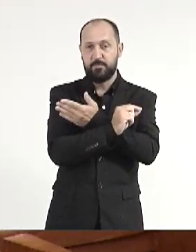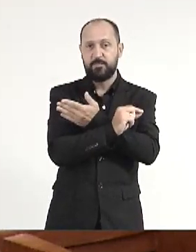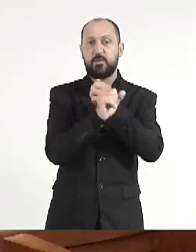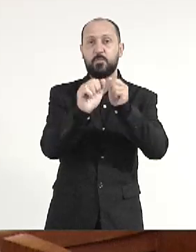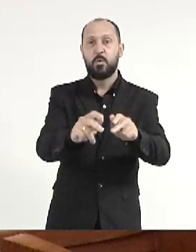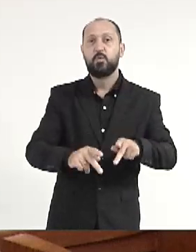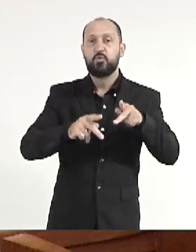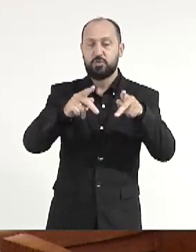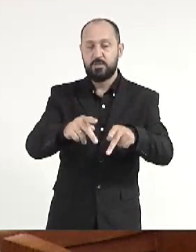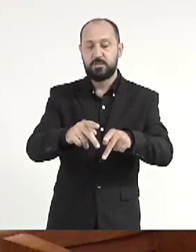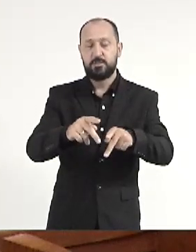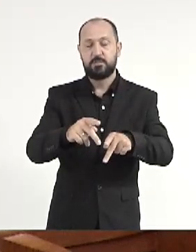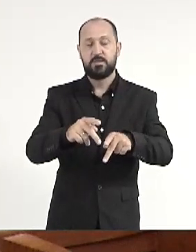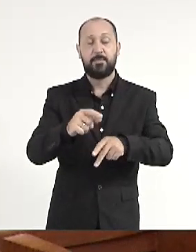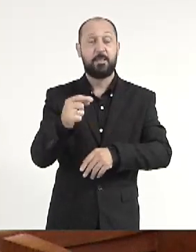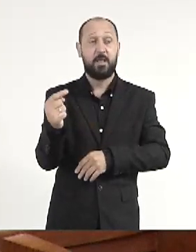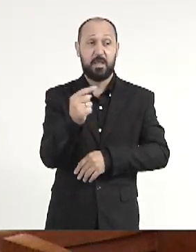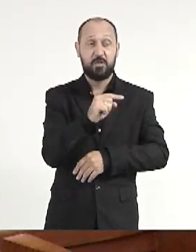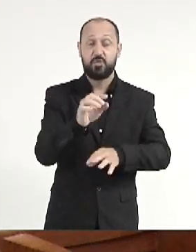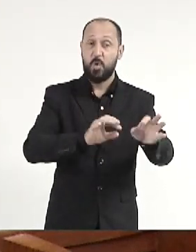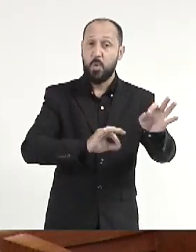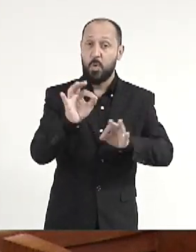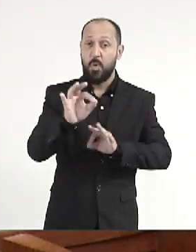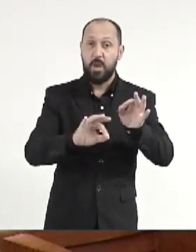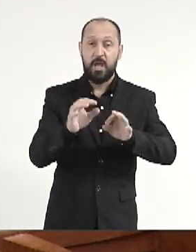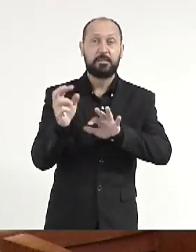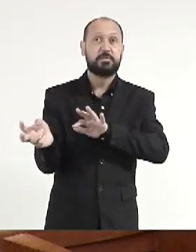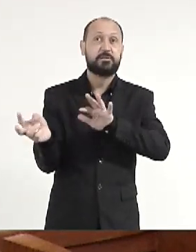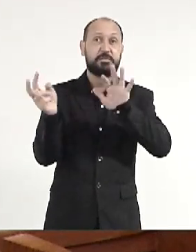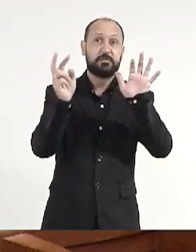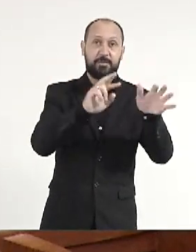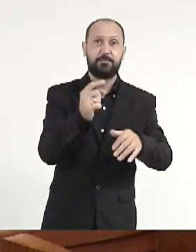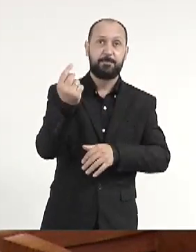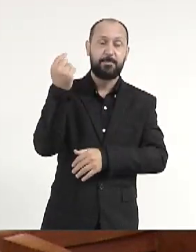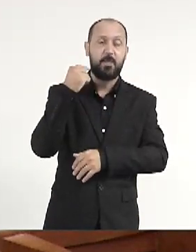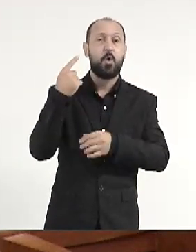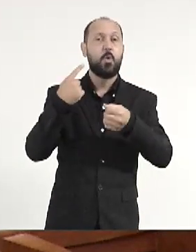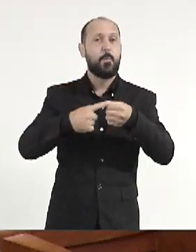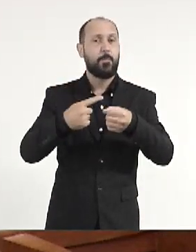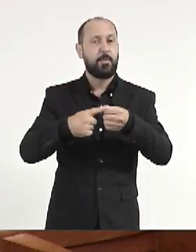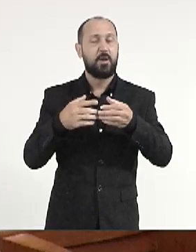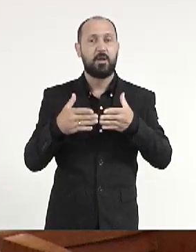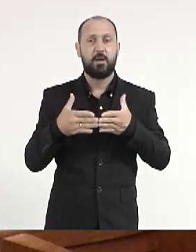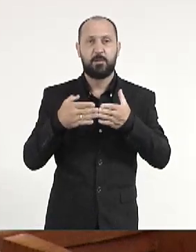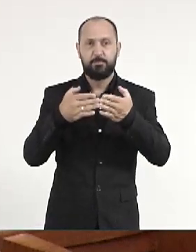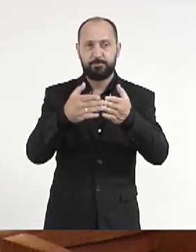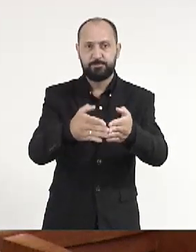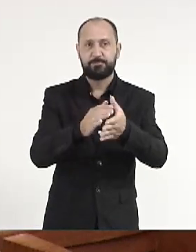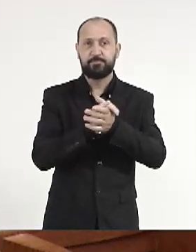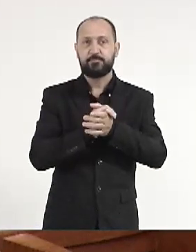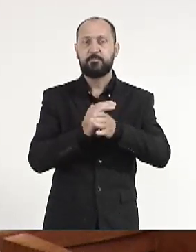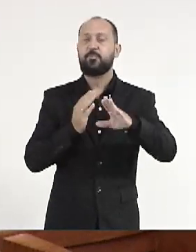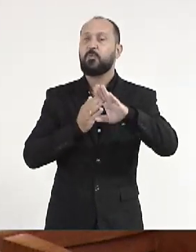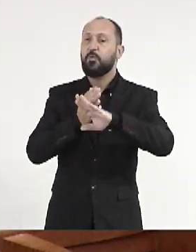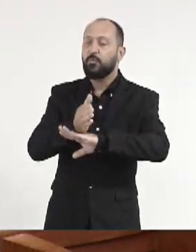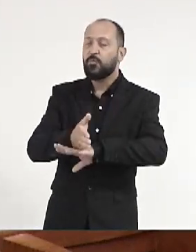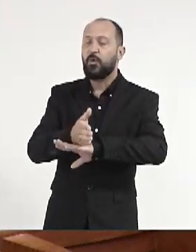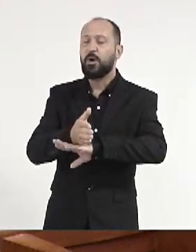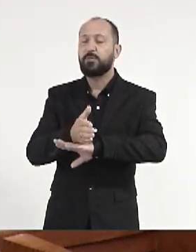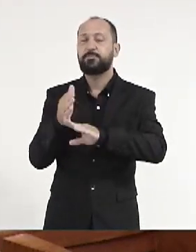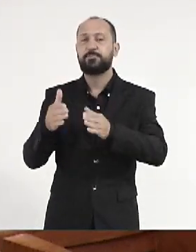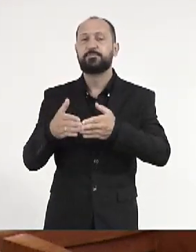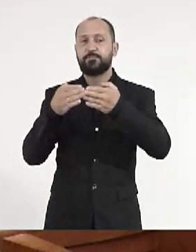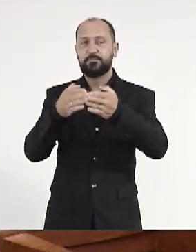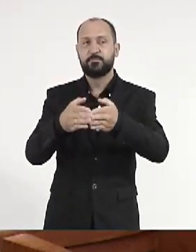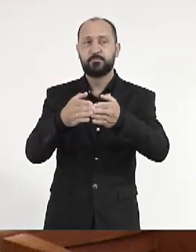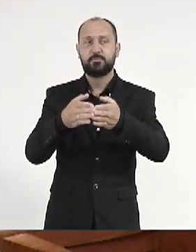audiência pública que nós realizamos na semana passada no município de Corumbá. Eu estive em Corumbá e